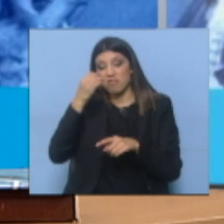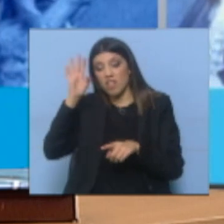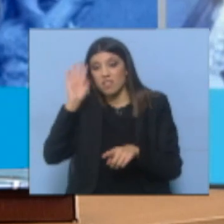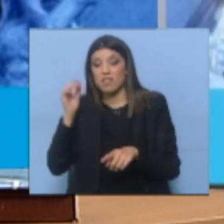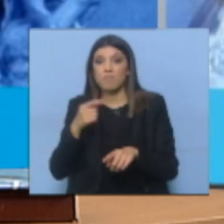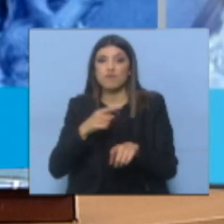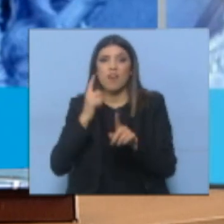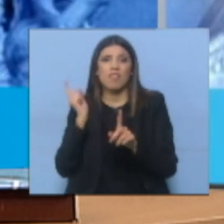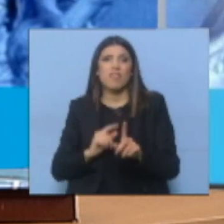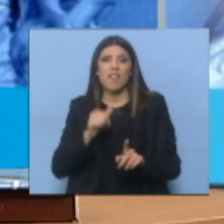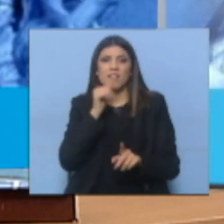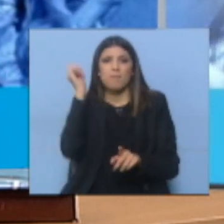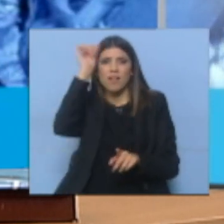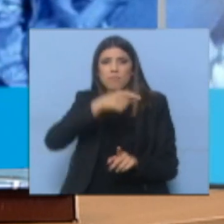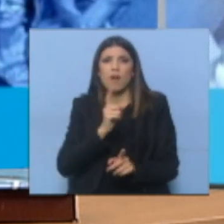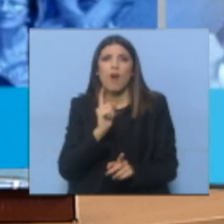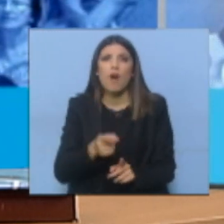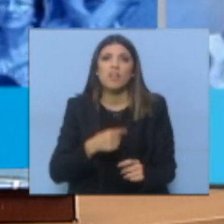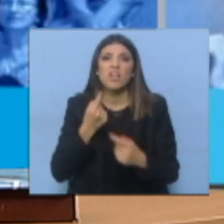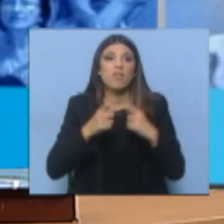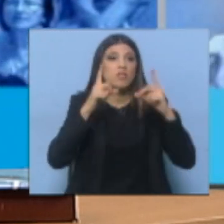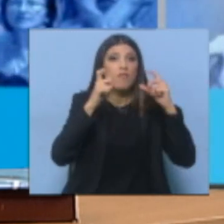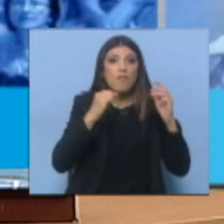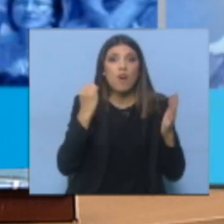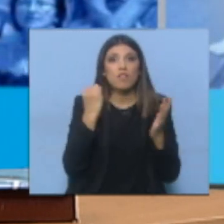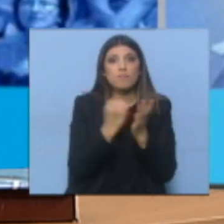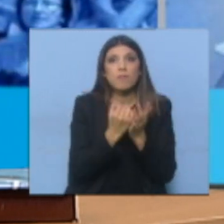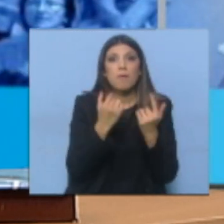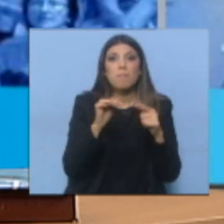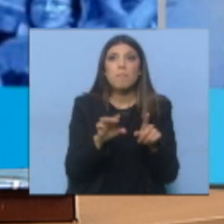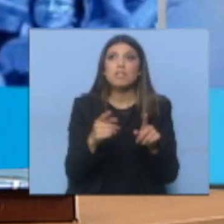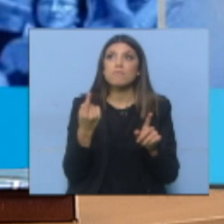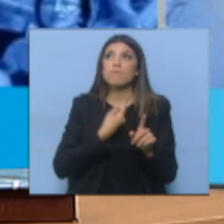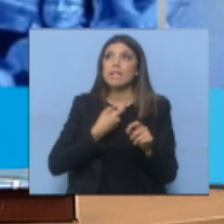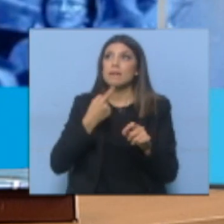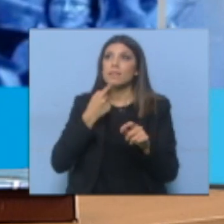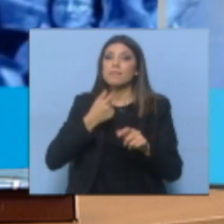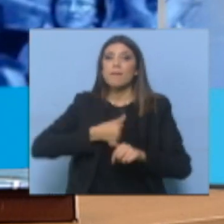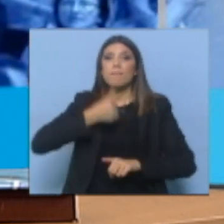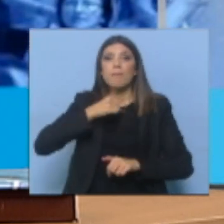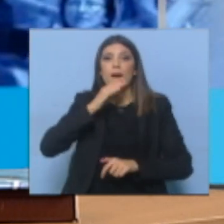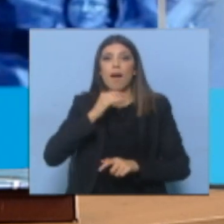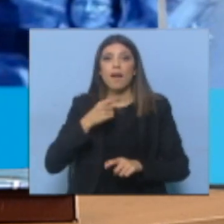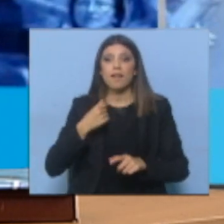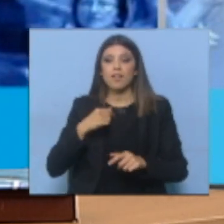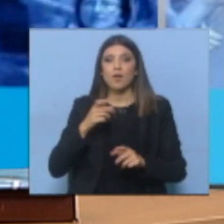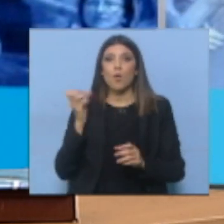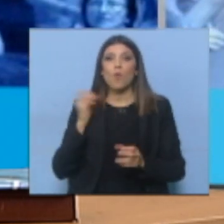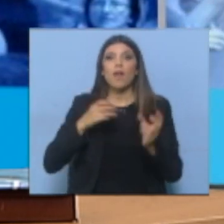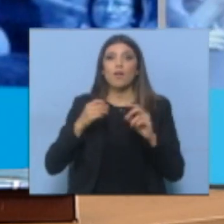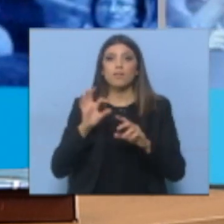vezes não, mas é importante nós percebermos a graça enorme daquele amor que nos precedeu, daquela